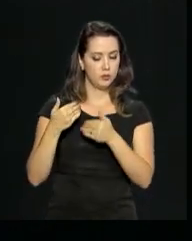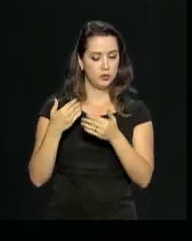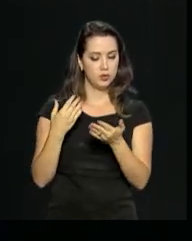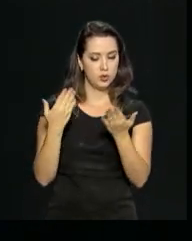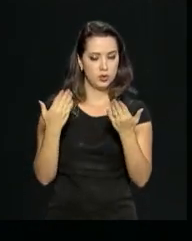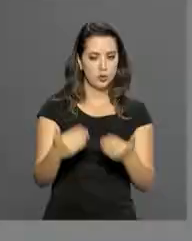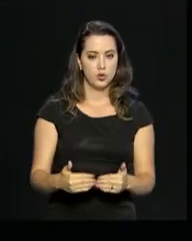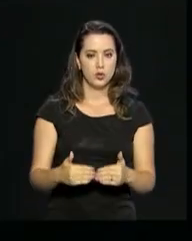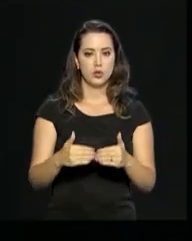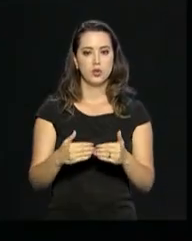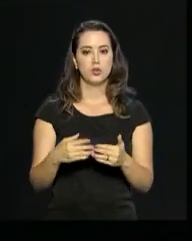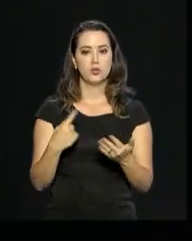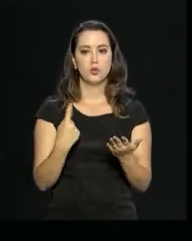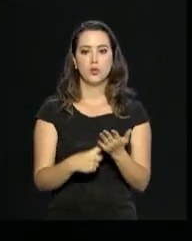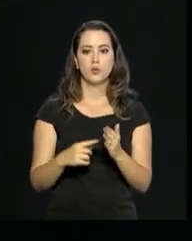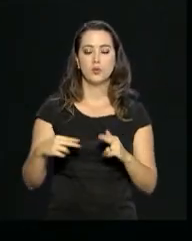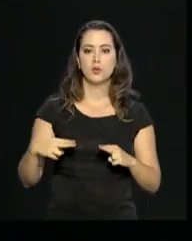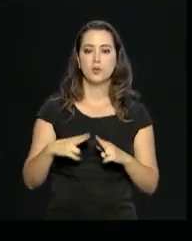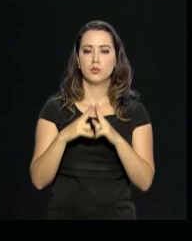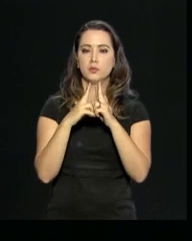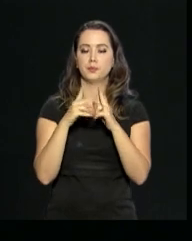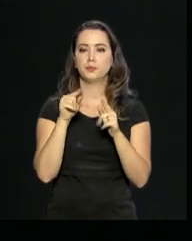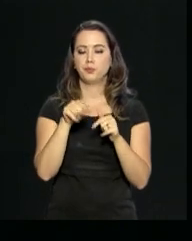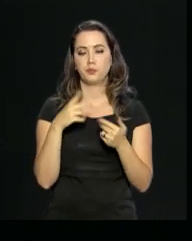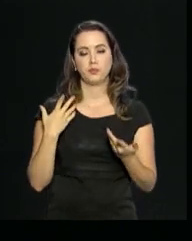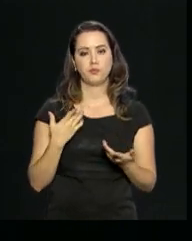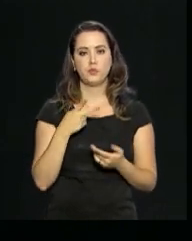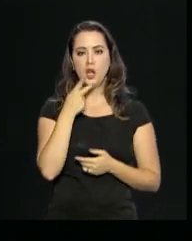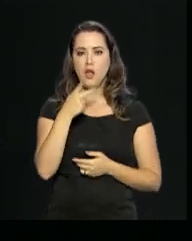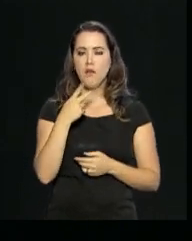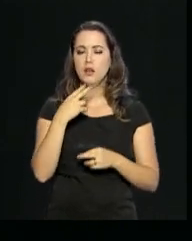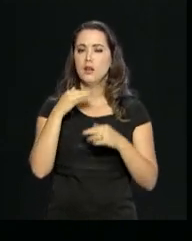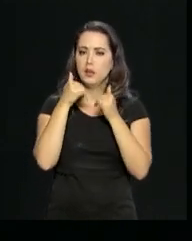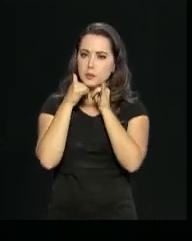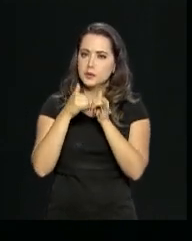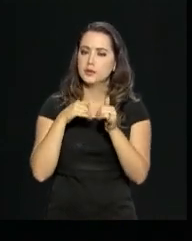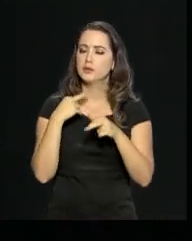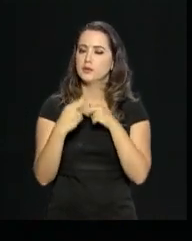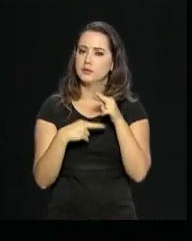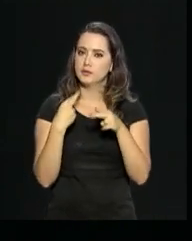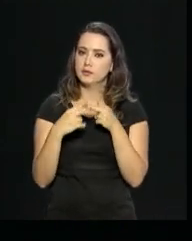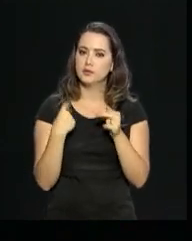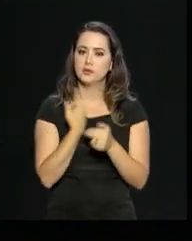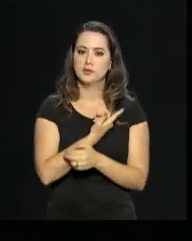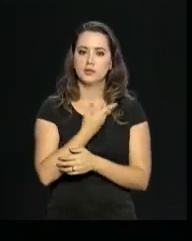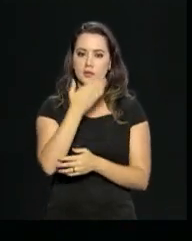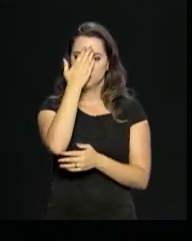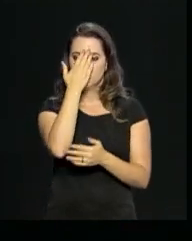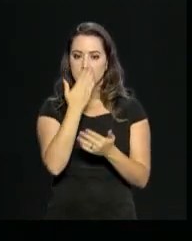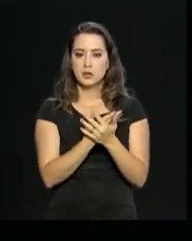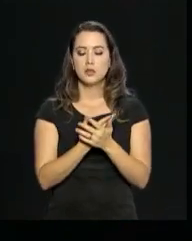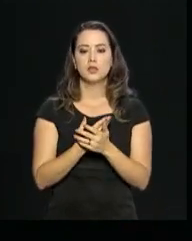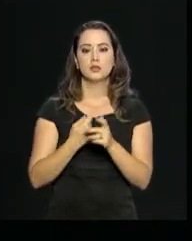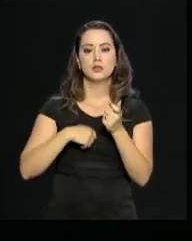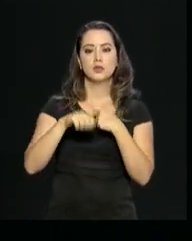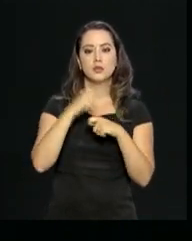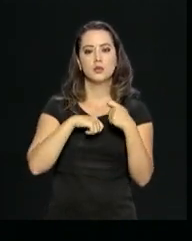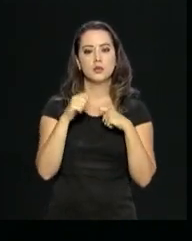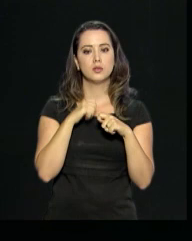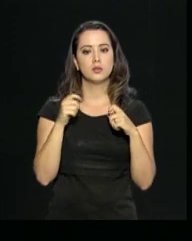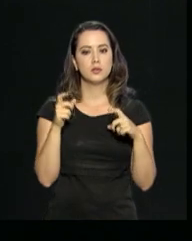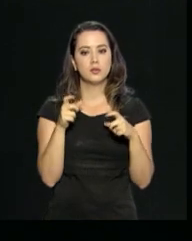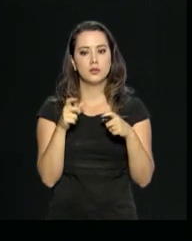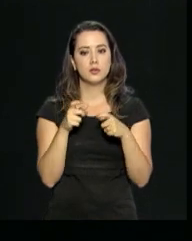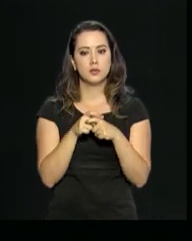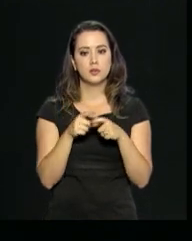acordo climático quando apostamos em energia renovável nós estamos apostando em uma economia de baixo carbono economia